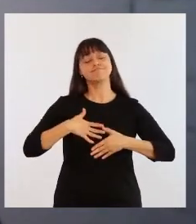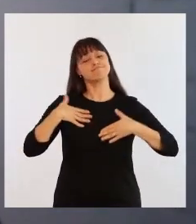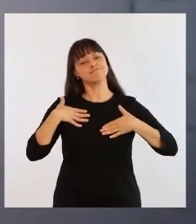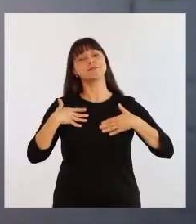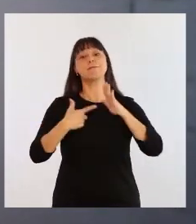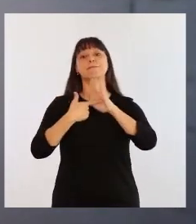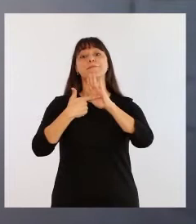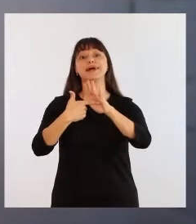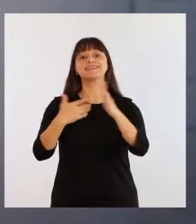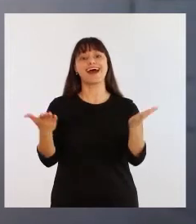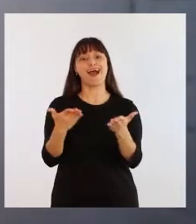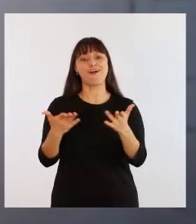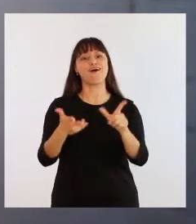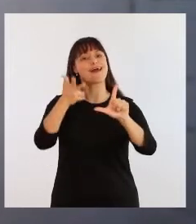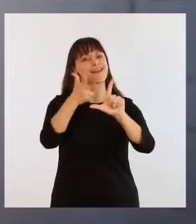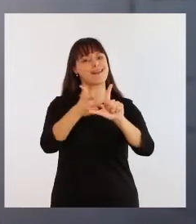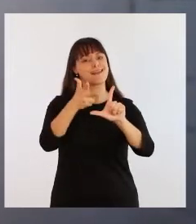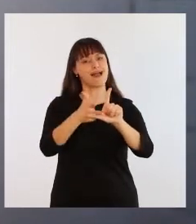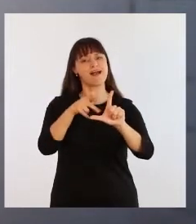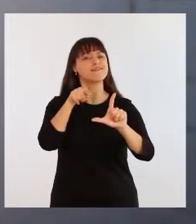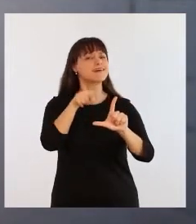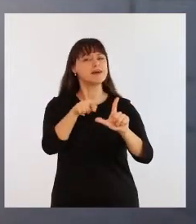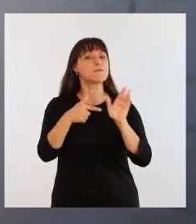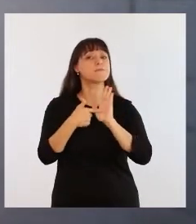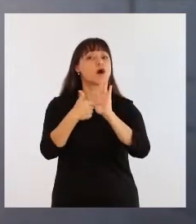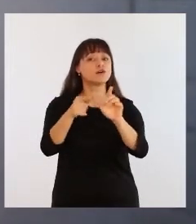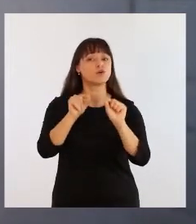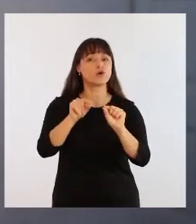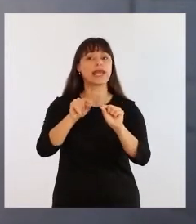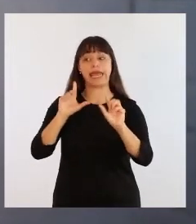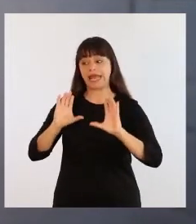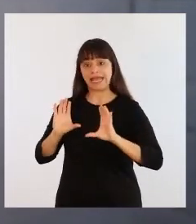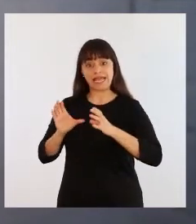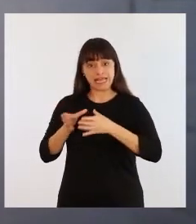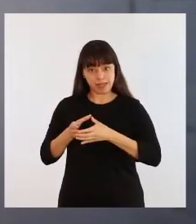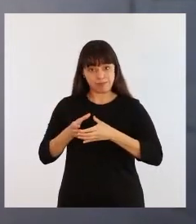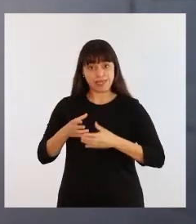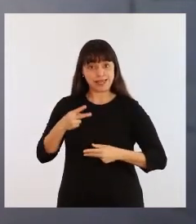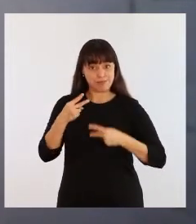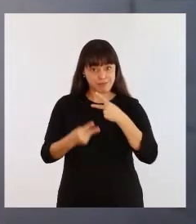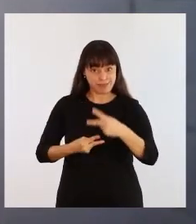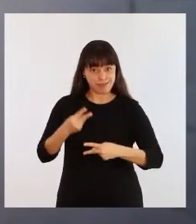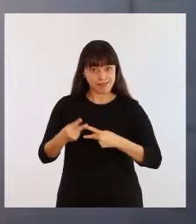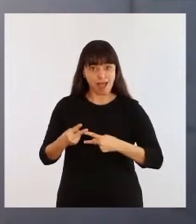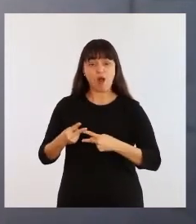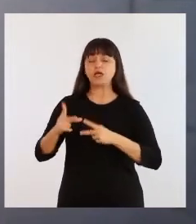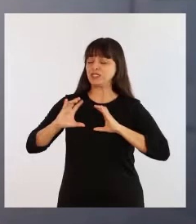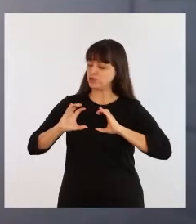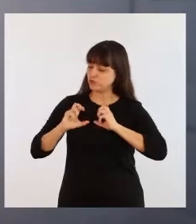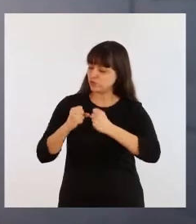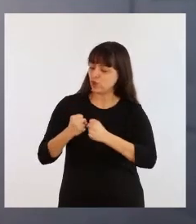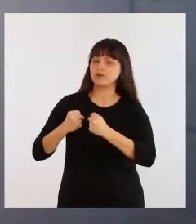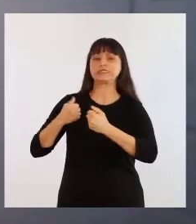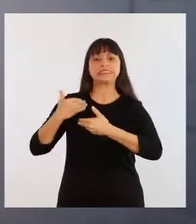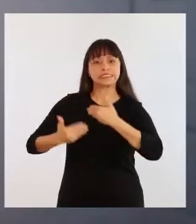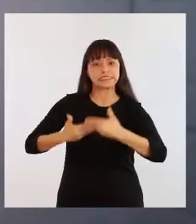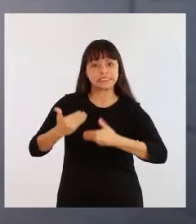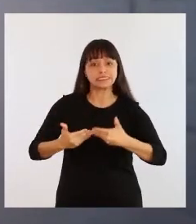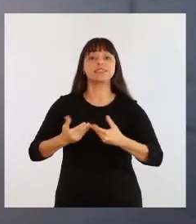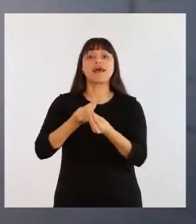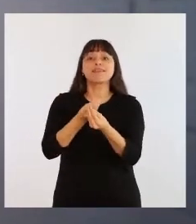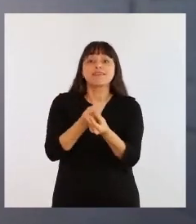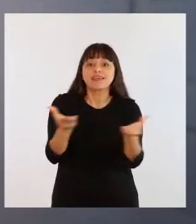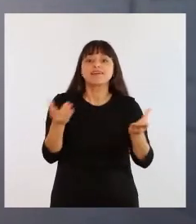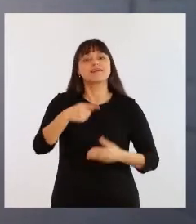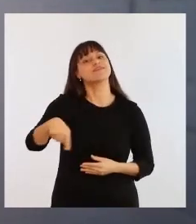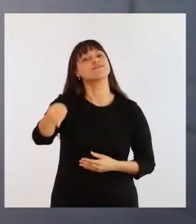resultado de um esforço coletivo das equipes da Fundação nas últimas semanas, para que a gente possa dividir com vocês,